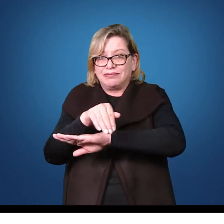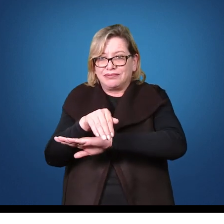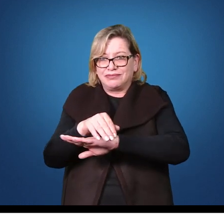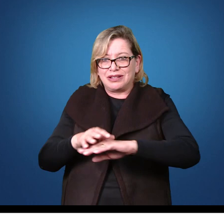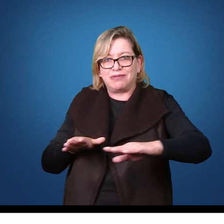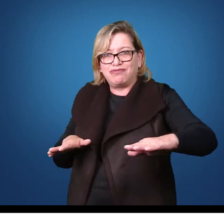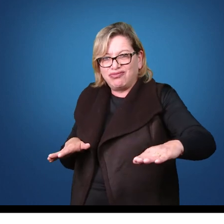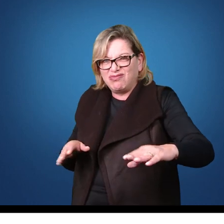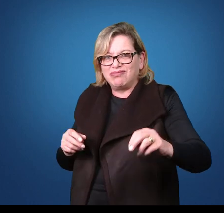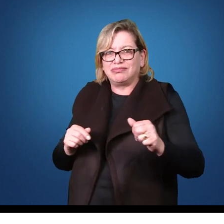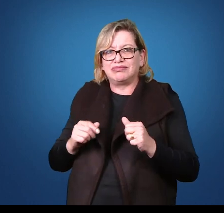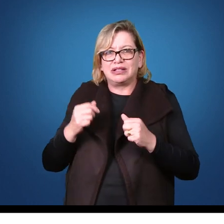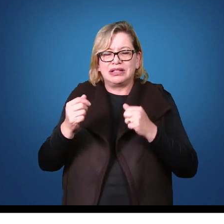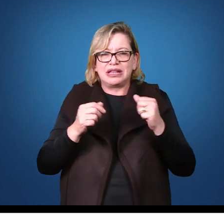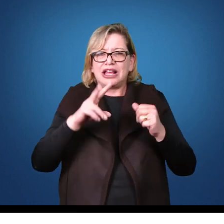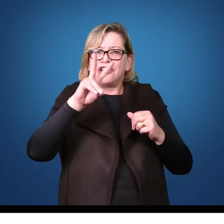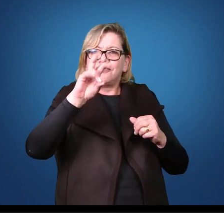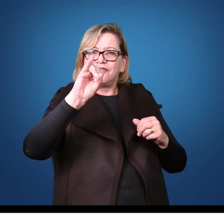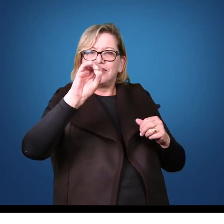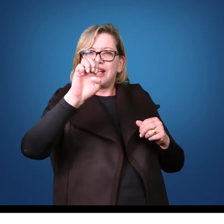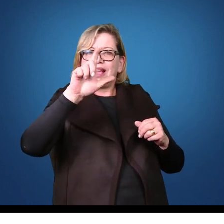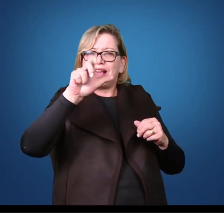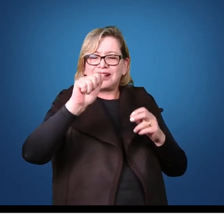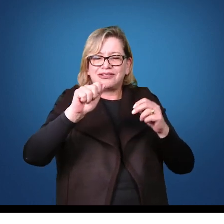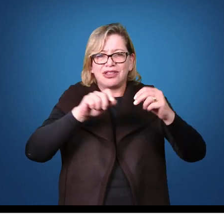rua. Viela!